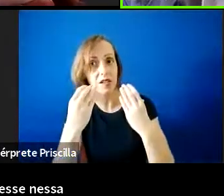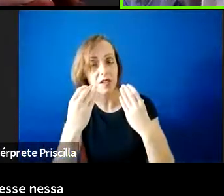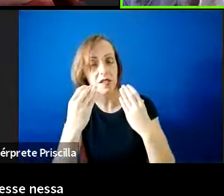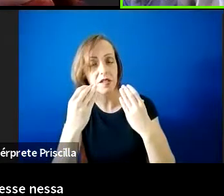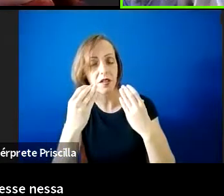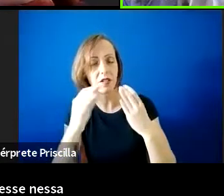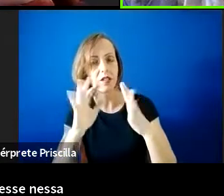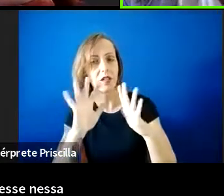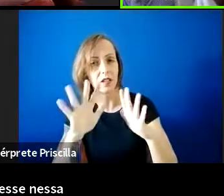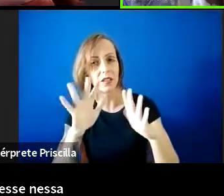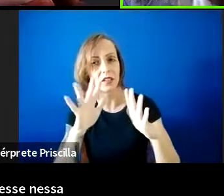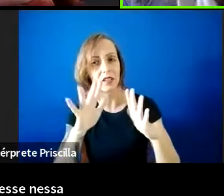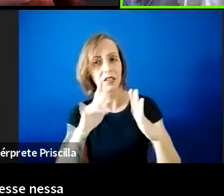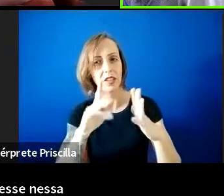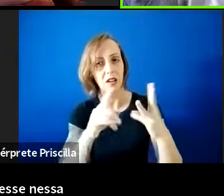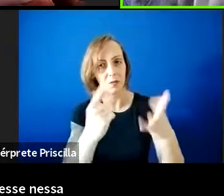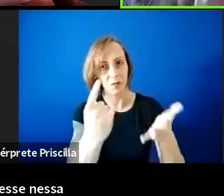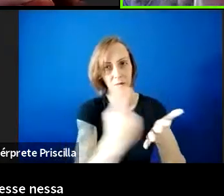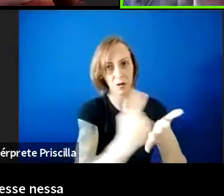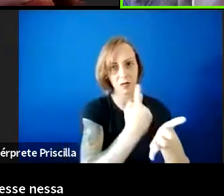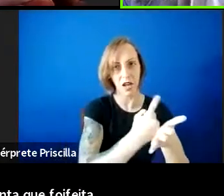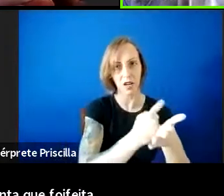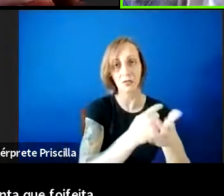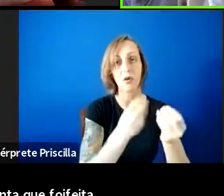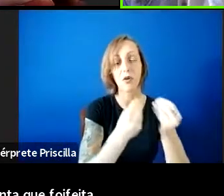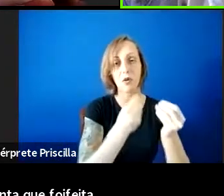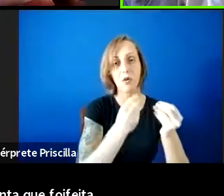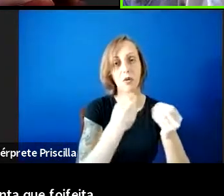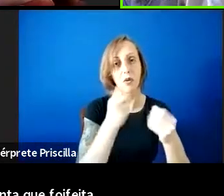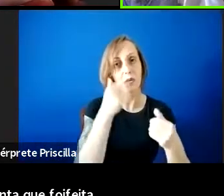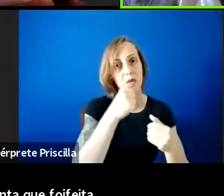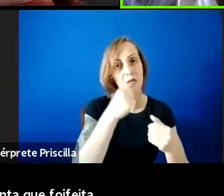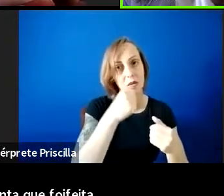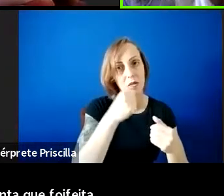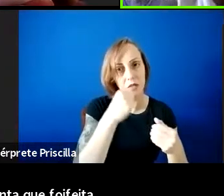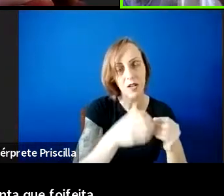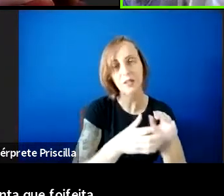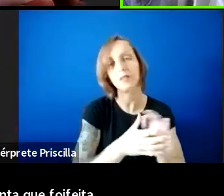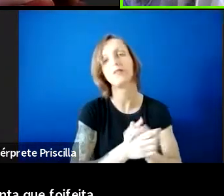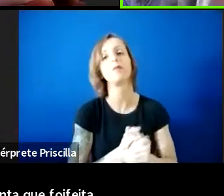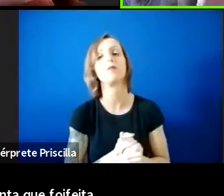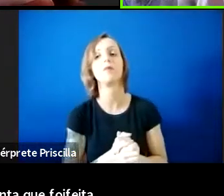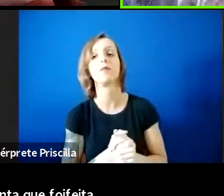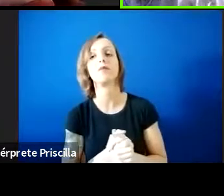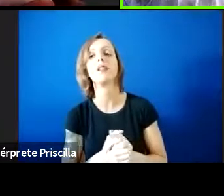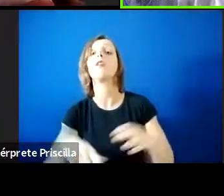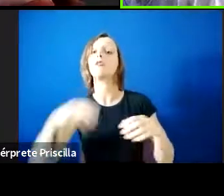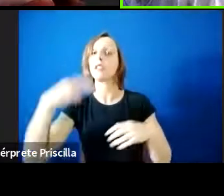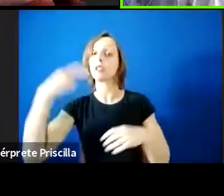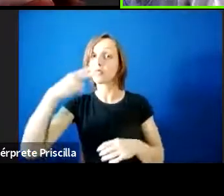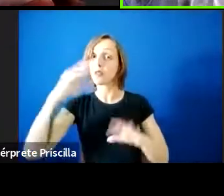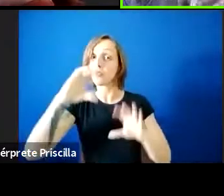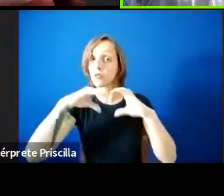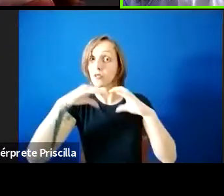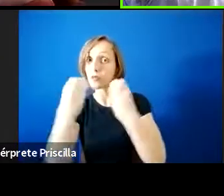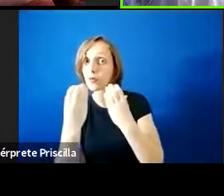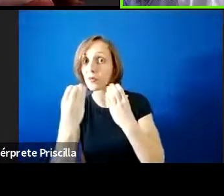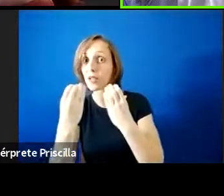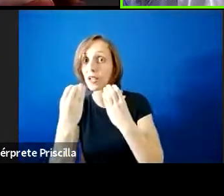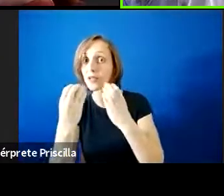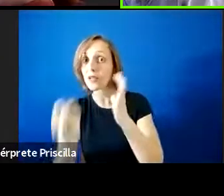feita, como se dá a questão das mulheres, nessa segunda conferência, nós criamos uma comissão